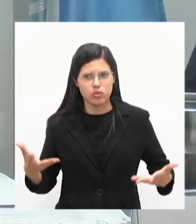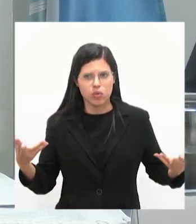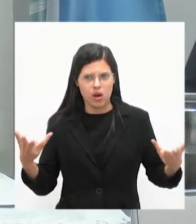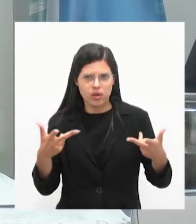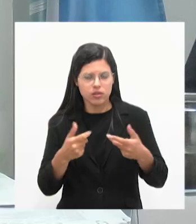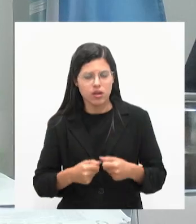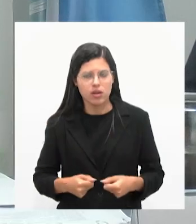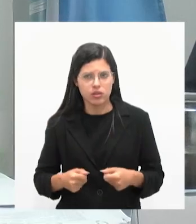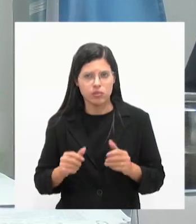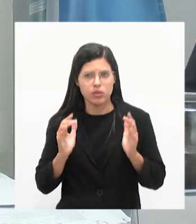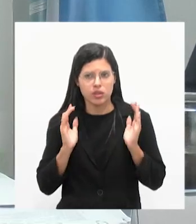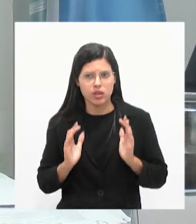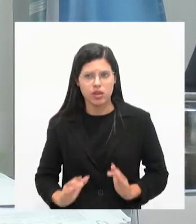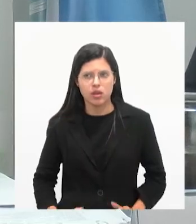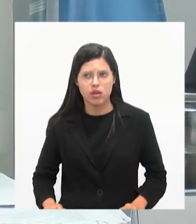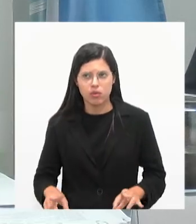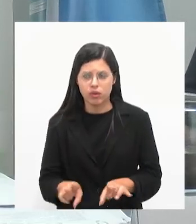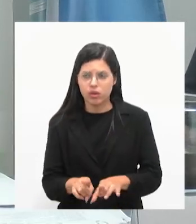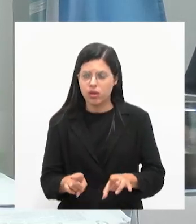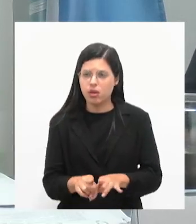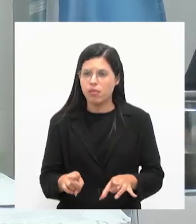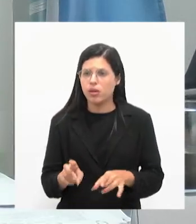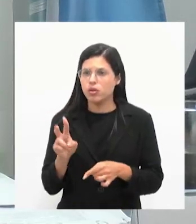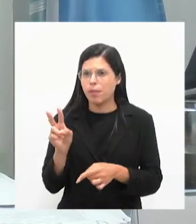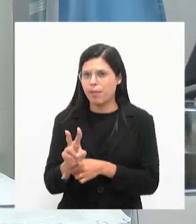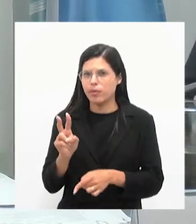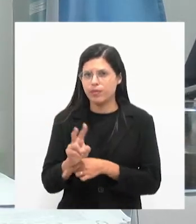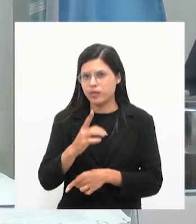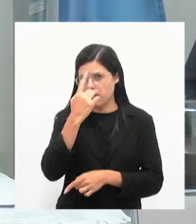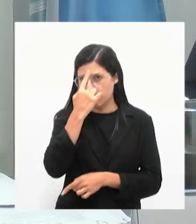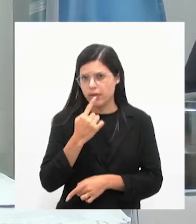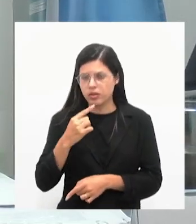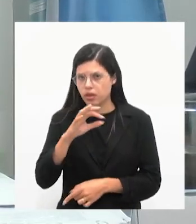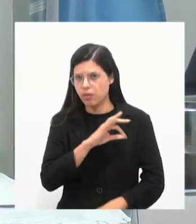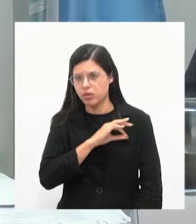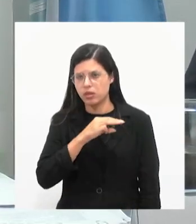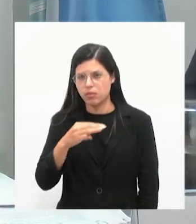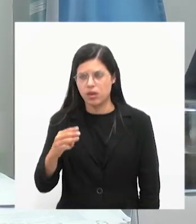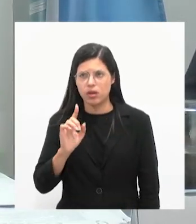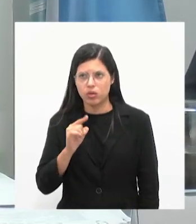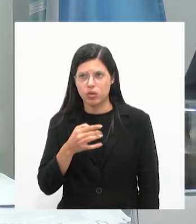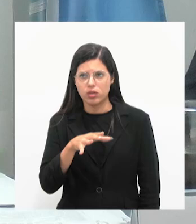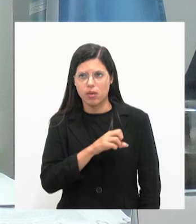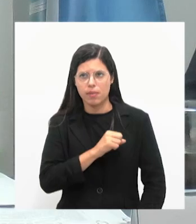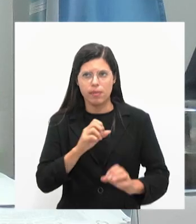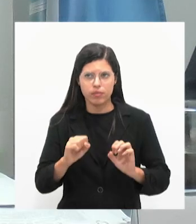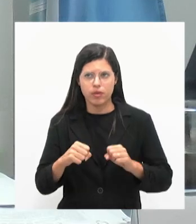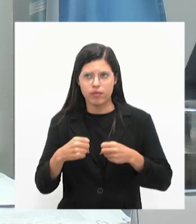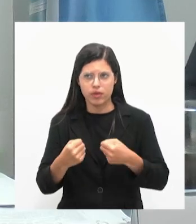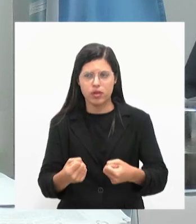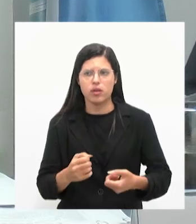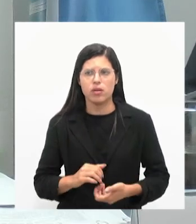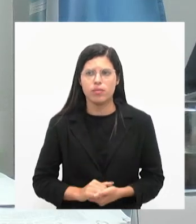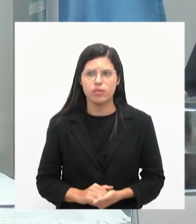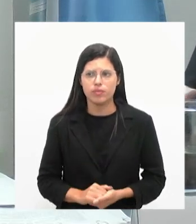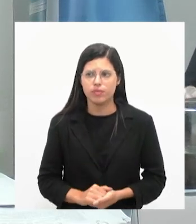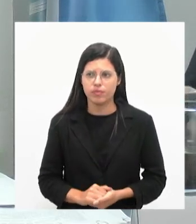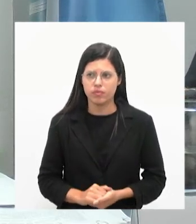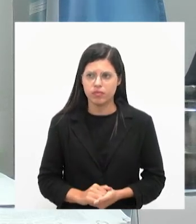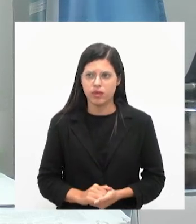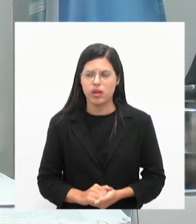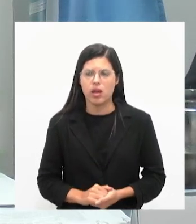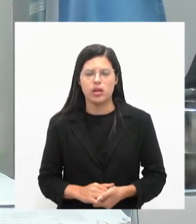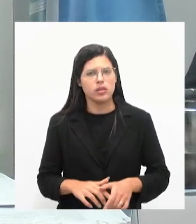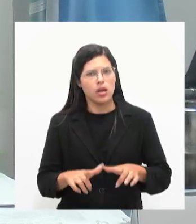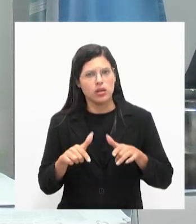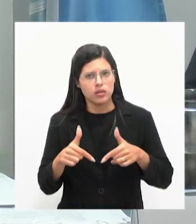cidadão, mas de preservar também a imagem da Polícia Militar que nós amamos, defendemos aqui todos os dias. Então o senhor pode ter certeza... Essa operação desgastam realmente.